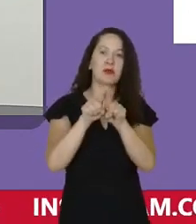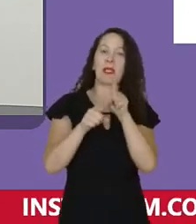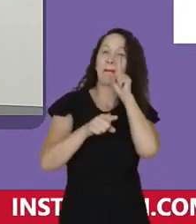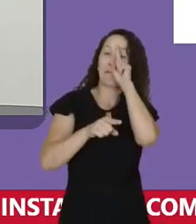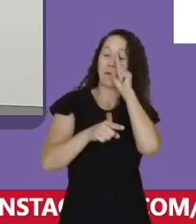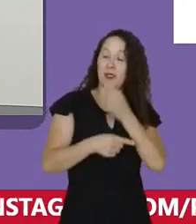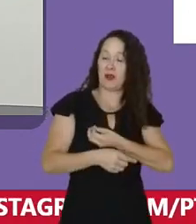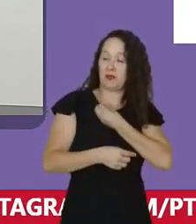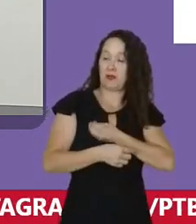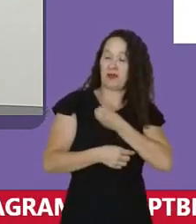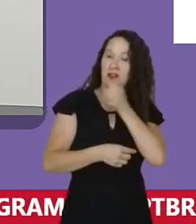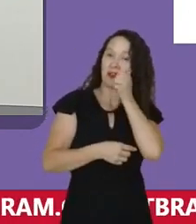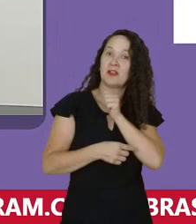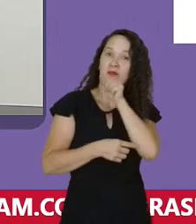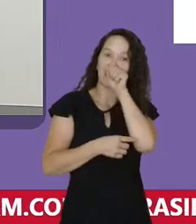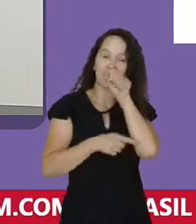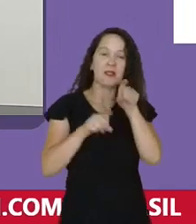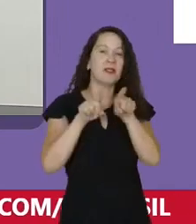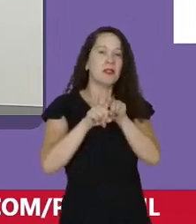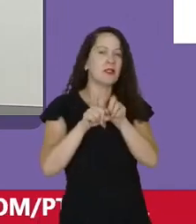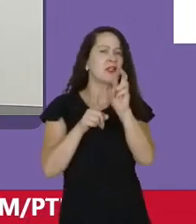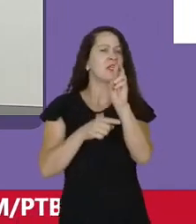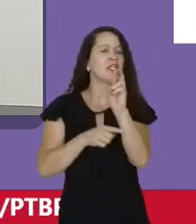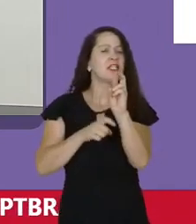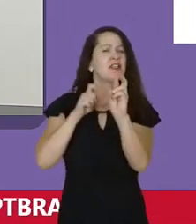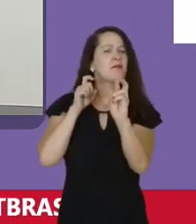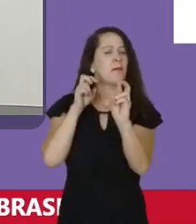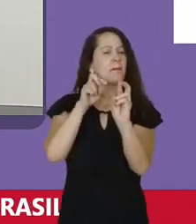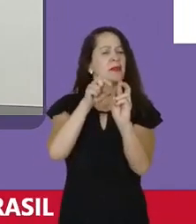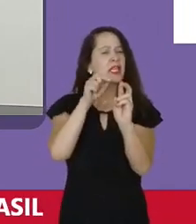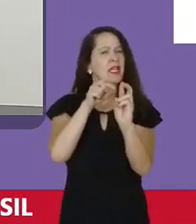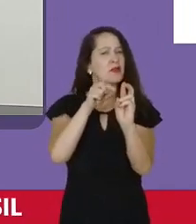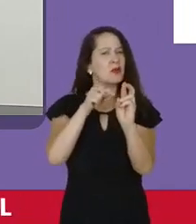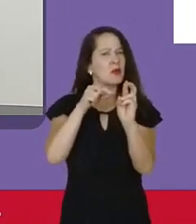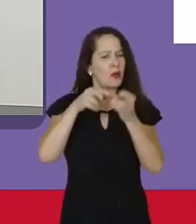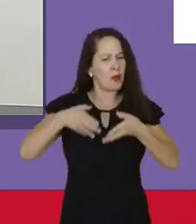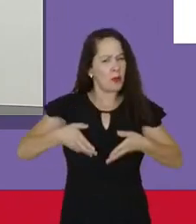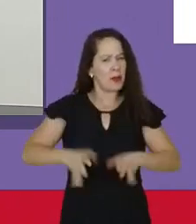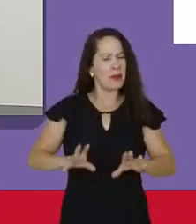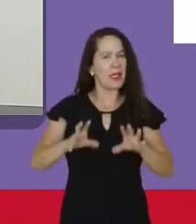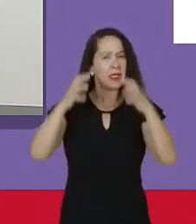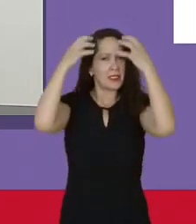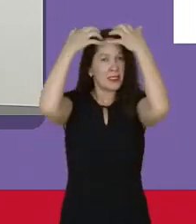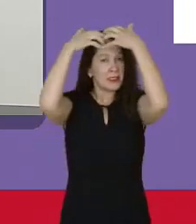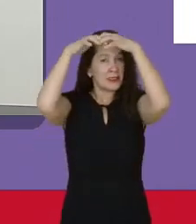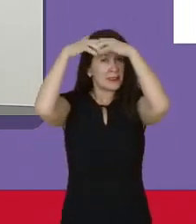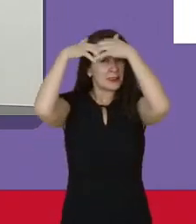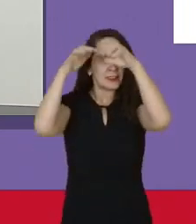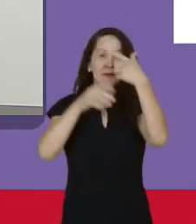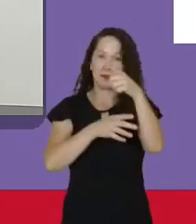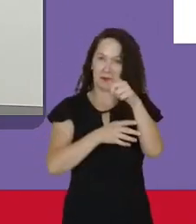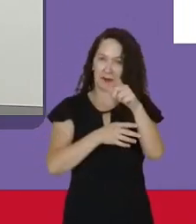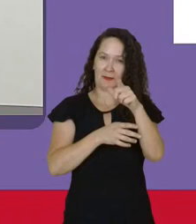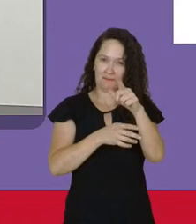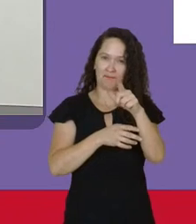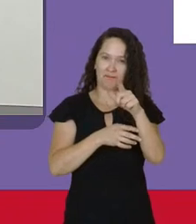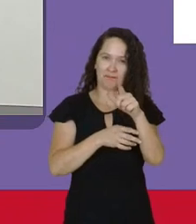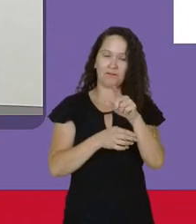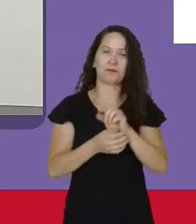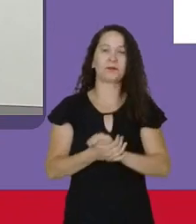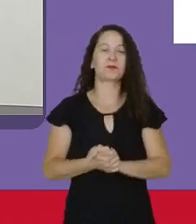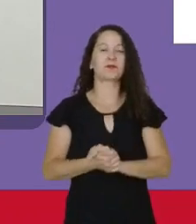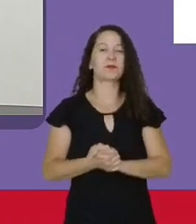como durante a gestação identifica-se que o feto é anencefalo, optando a mãe ou não pelo